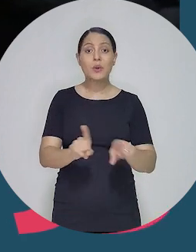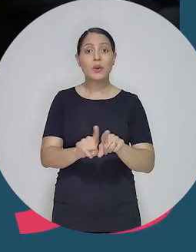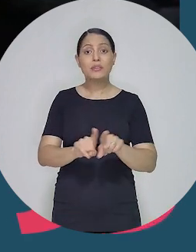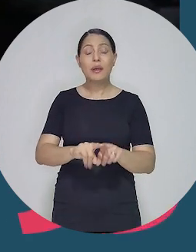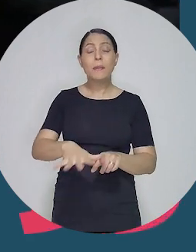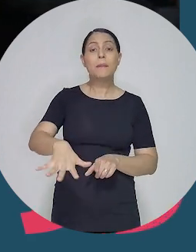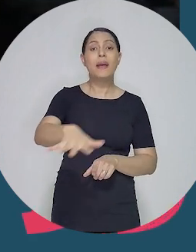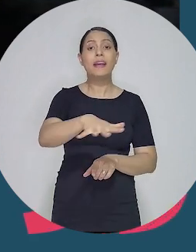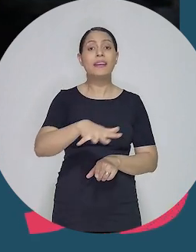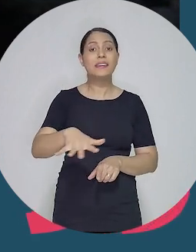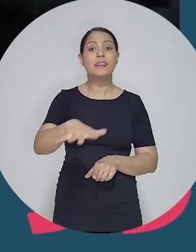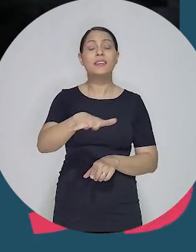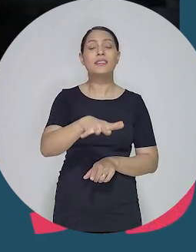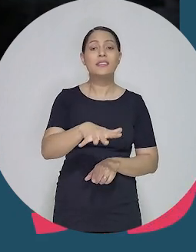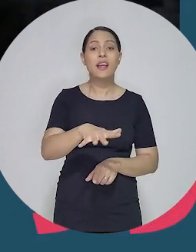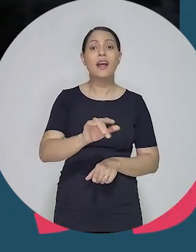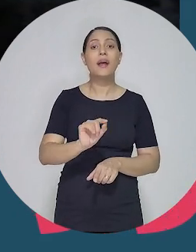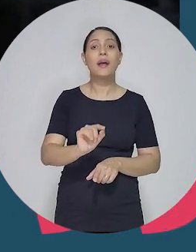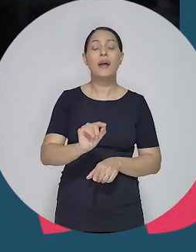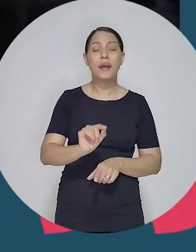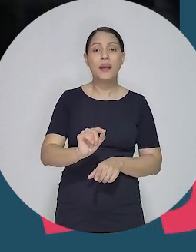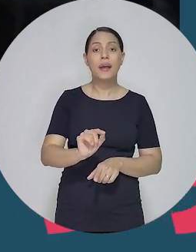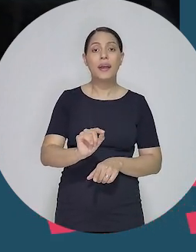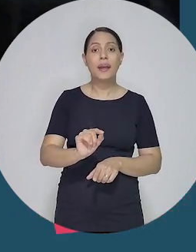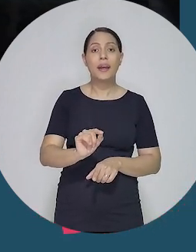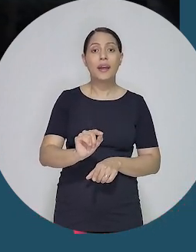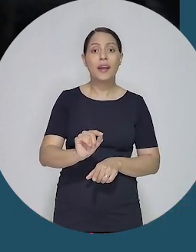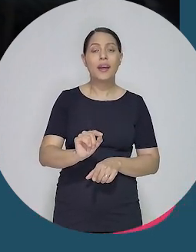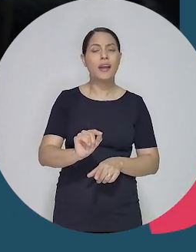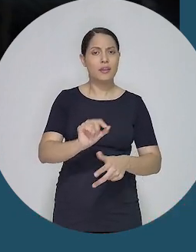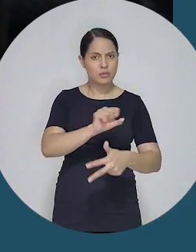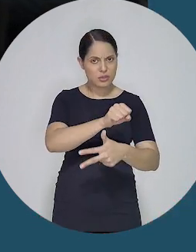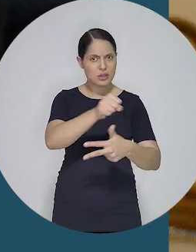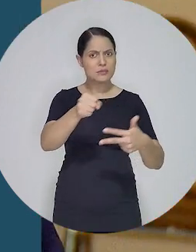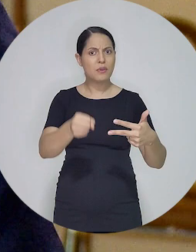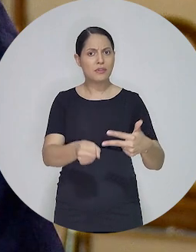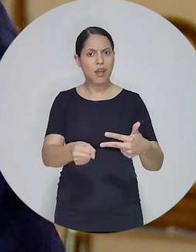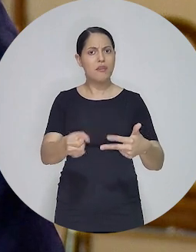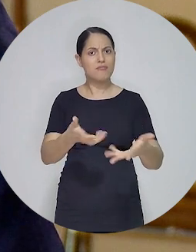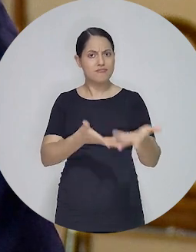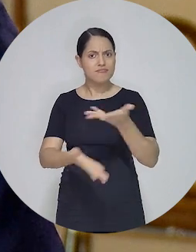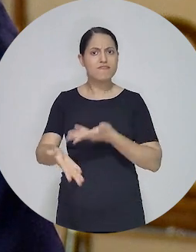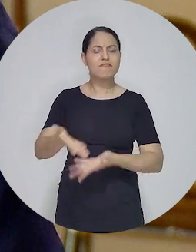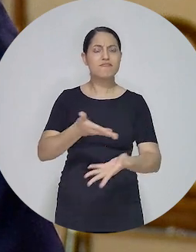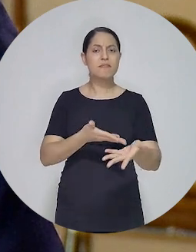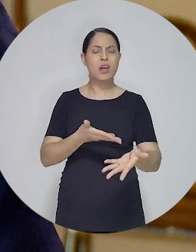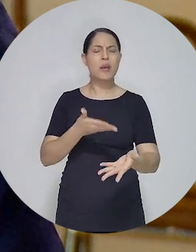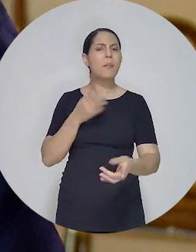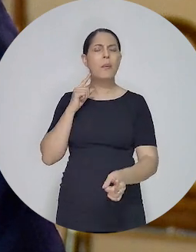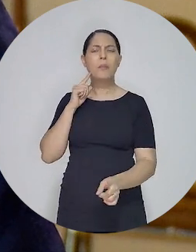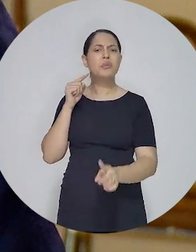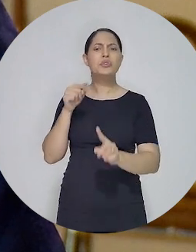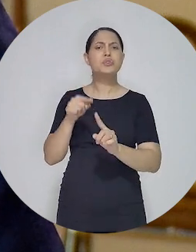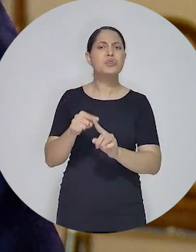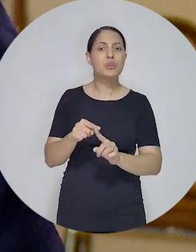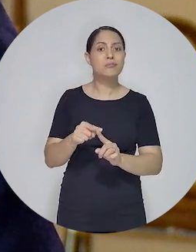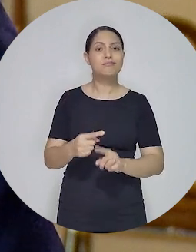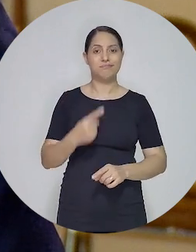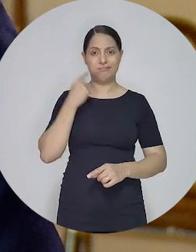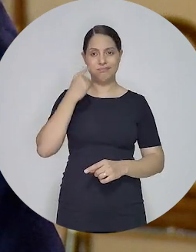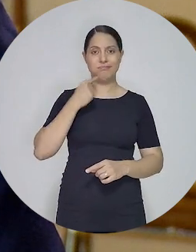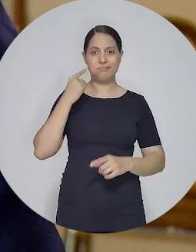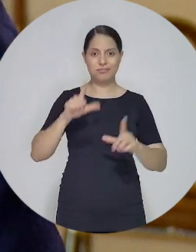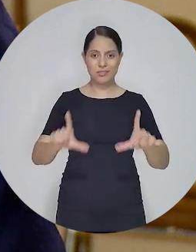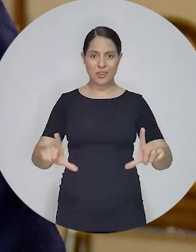político do Brasil, que possa conversar com todos os atores que dirigem os três poderes, para que a